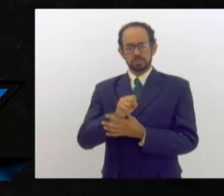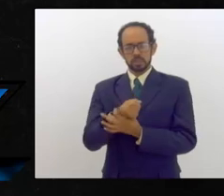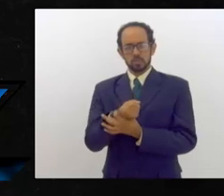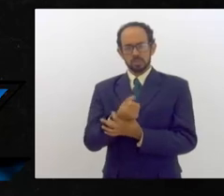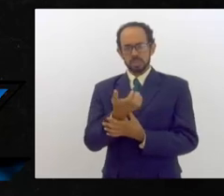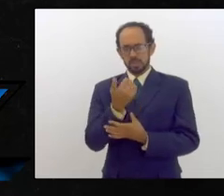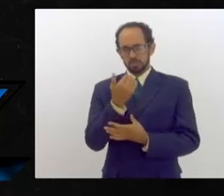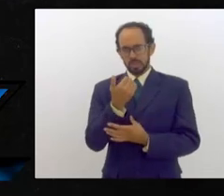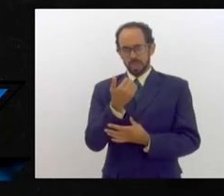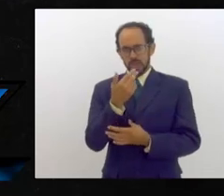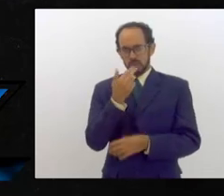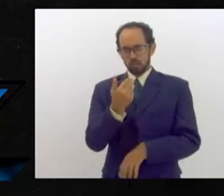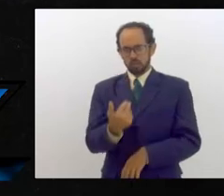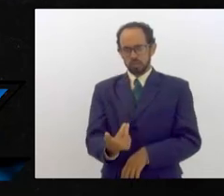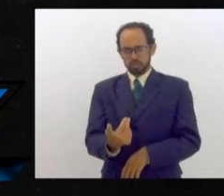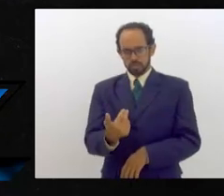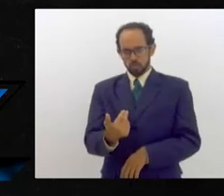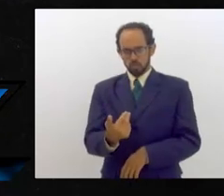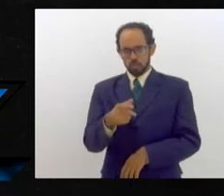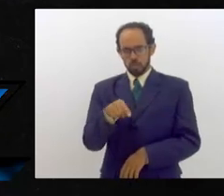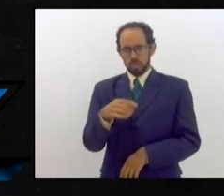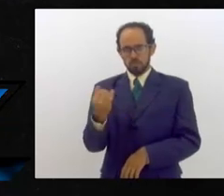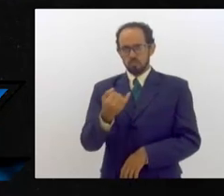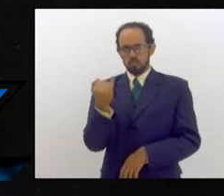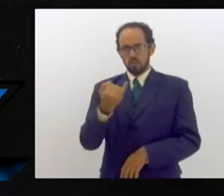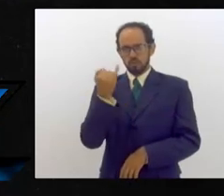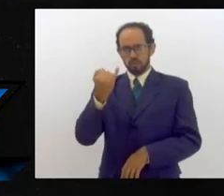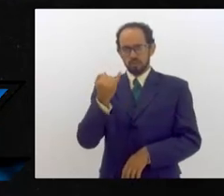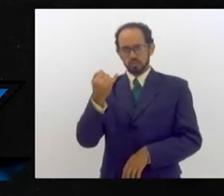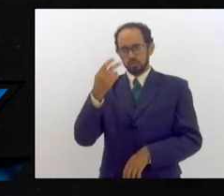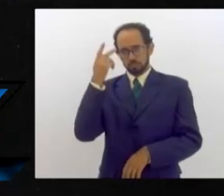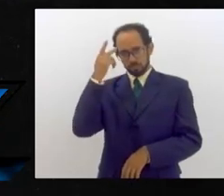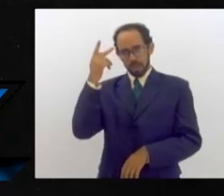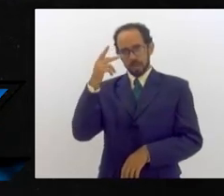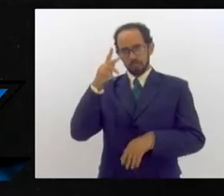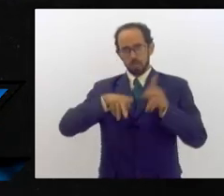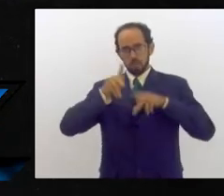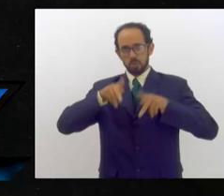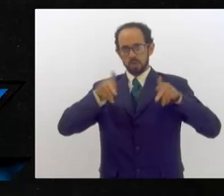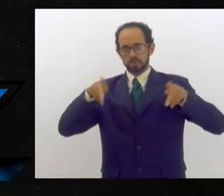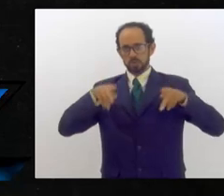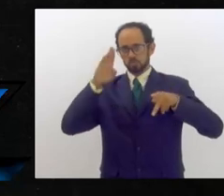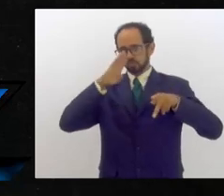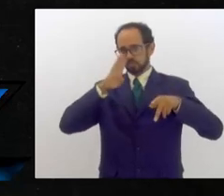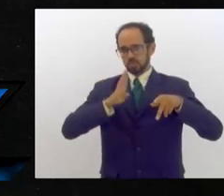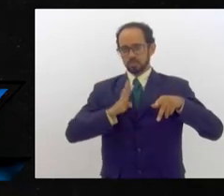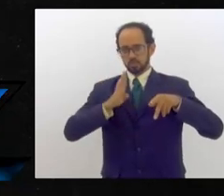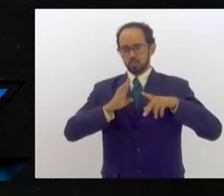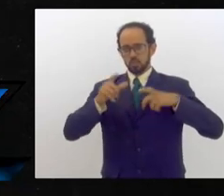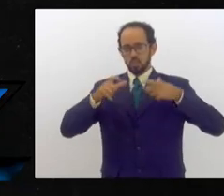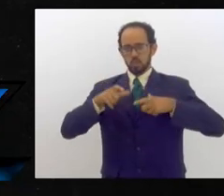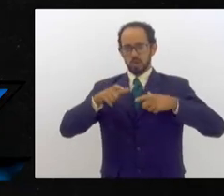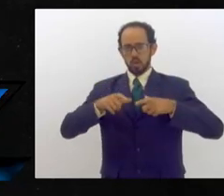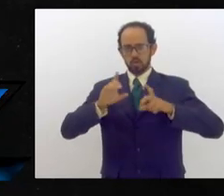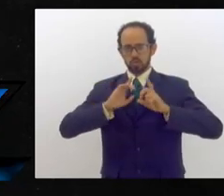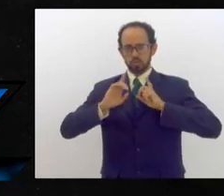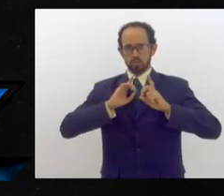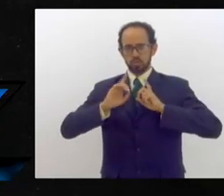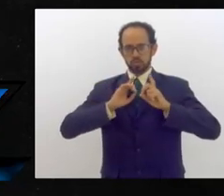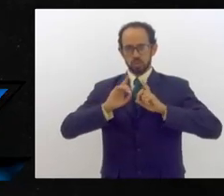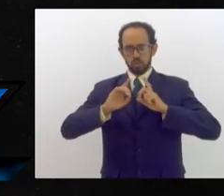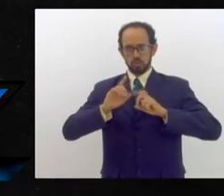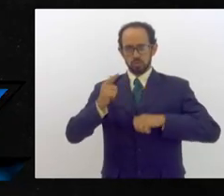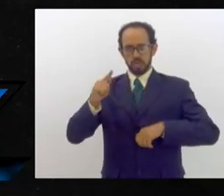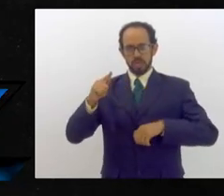nutricional que é tão importante para o povo brasileiro um espaço de discussão de acúmulo e de